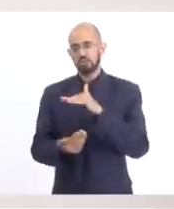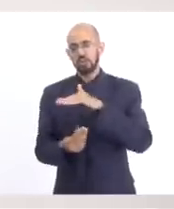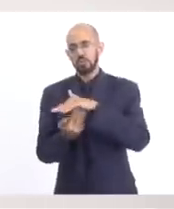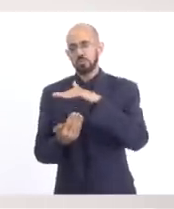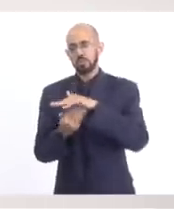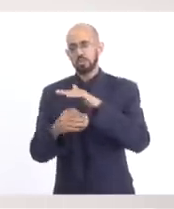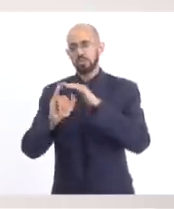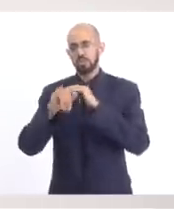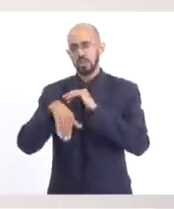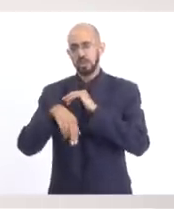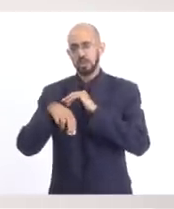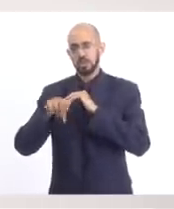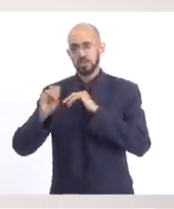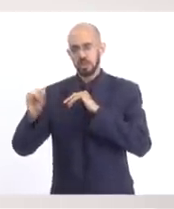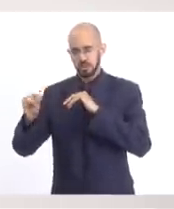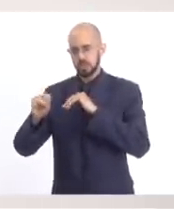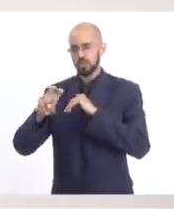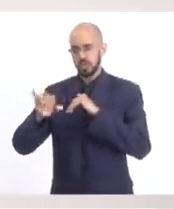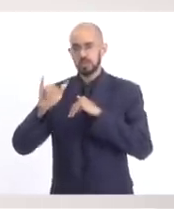ser resolvido.